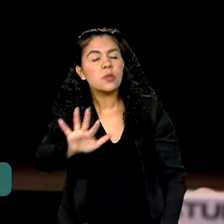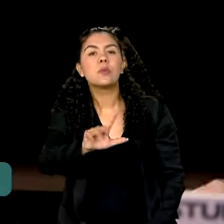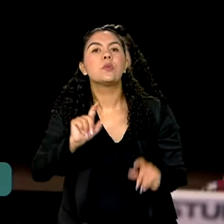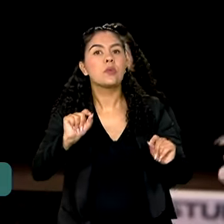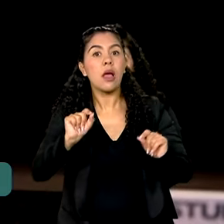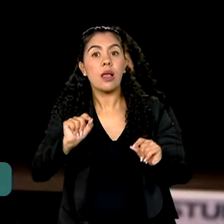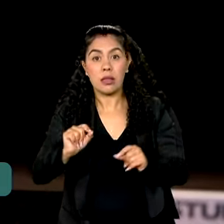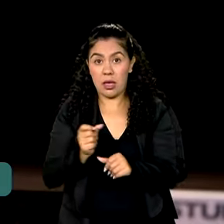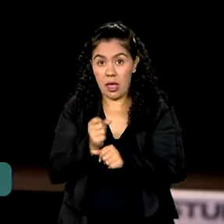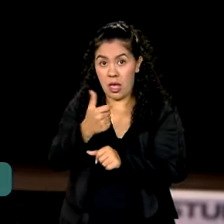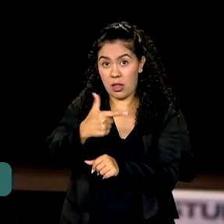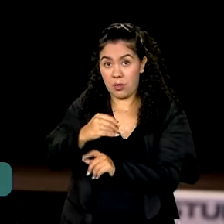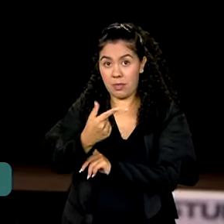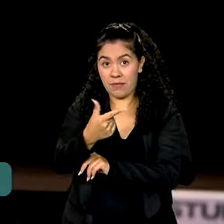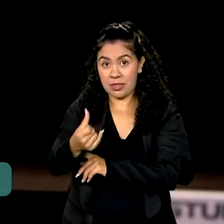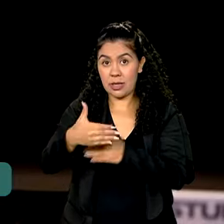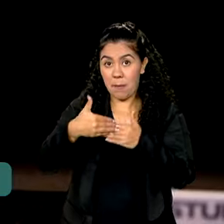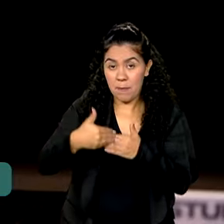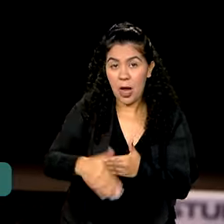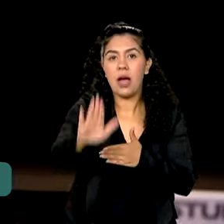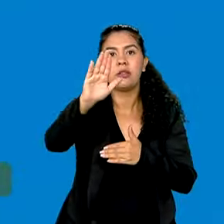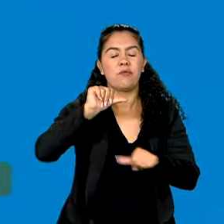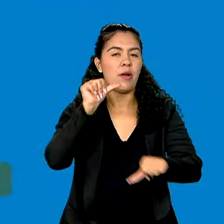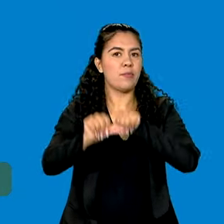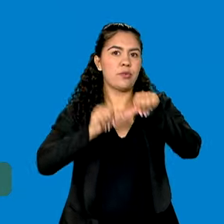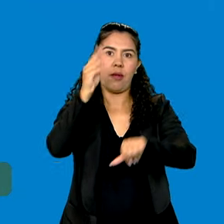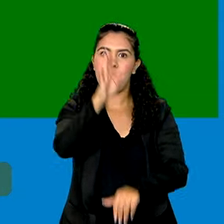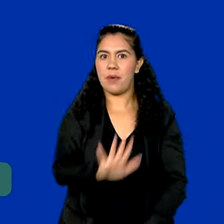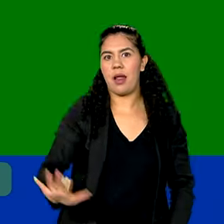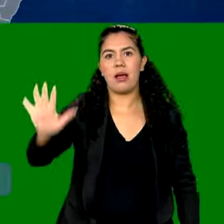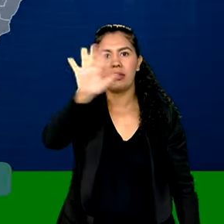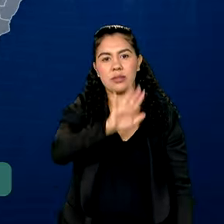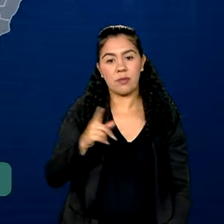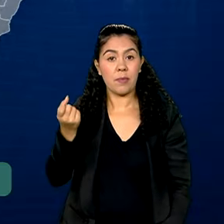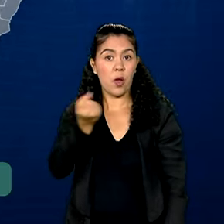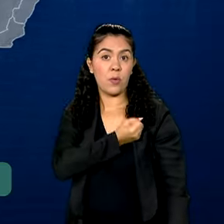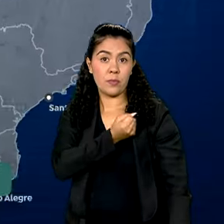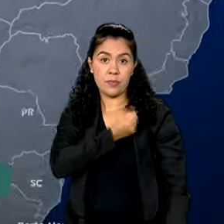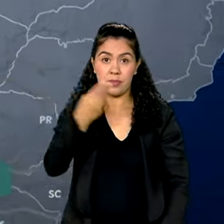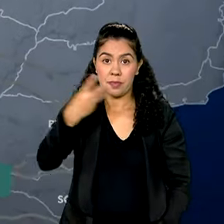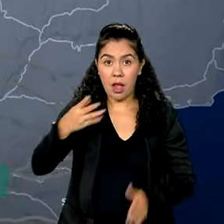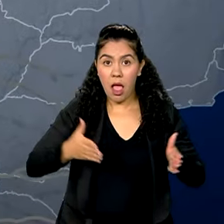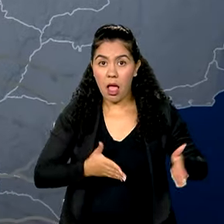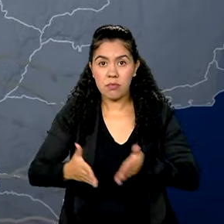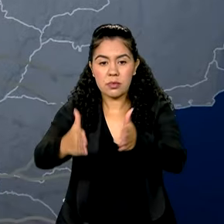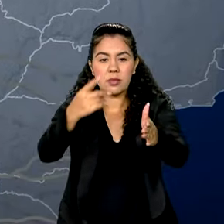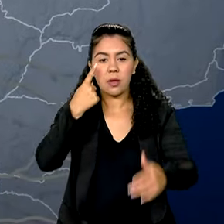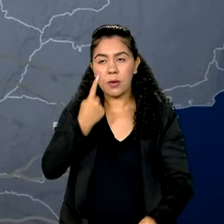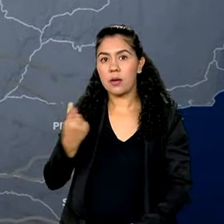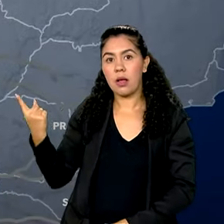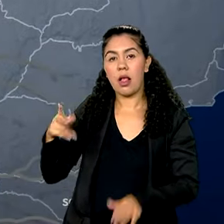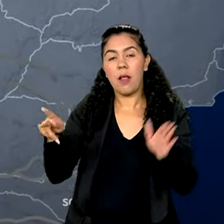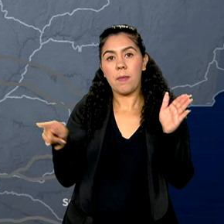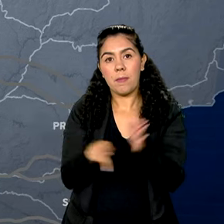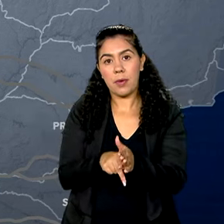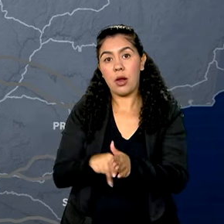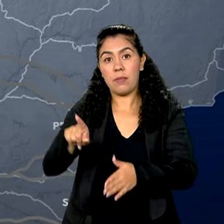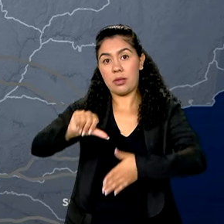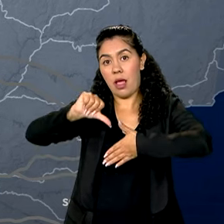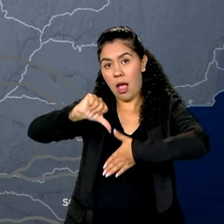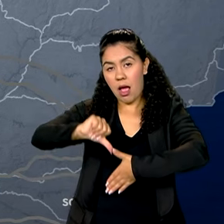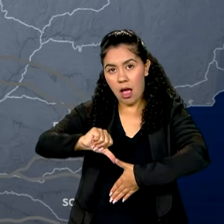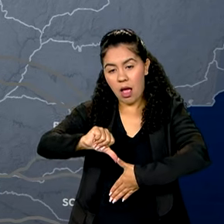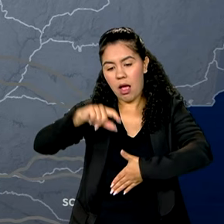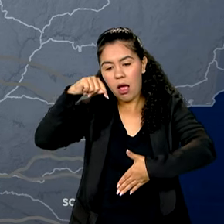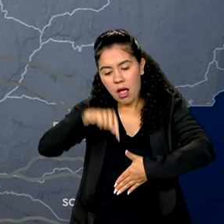partir de 2026, vai mudar a cara do Brasil. A Rota 3 abrange a região central da América do Sul. Obras